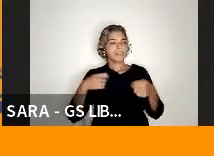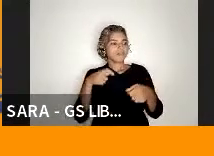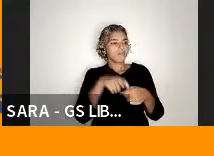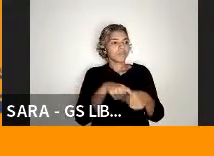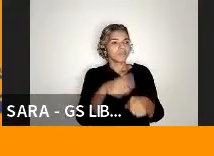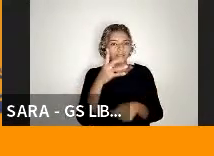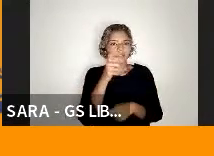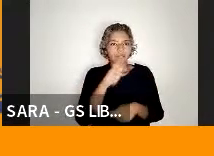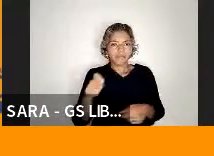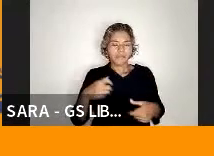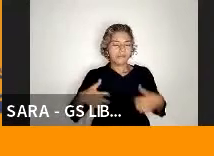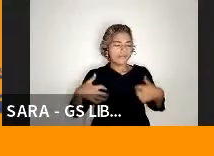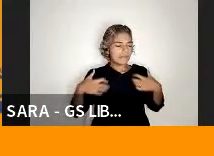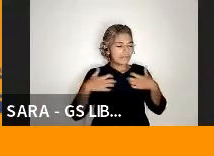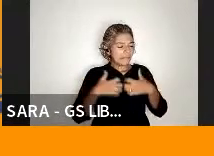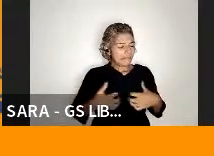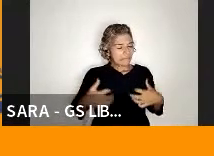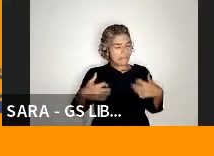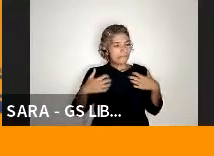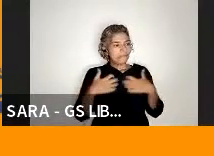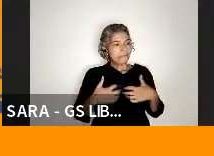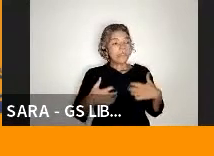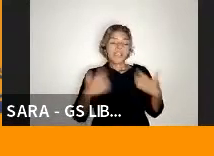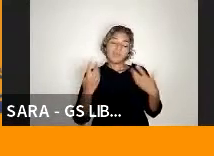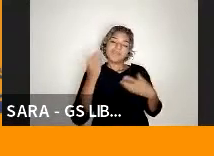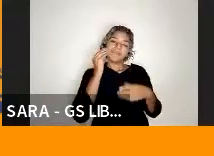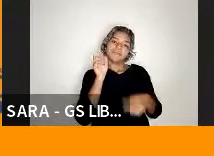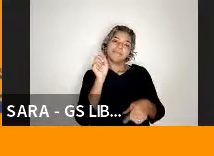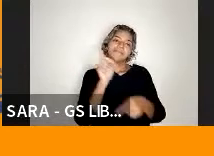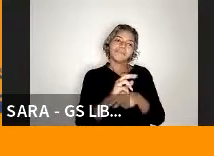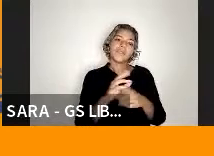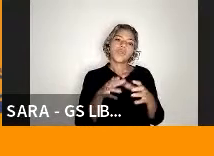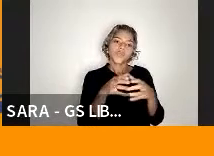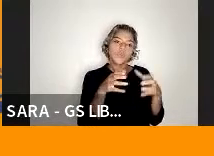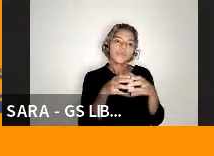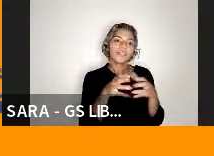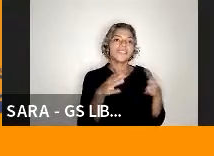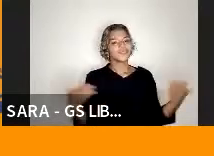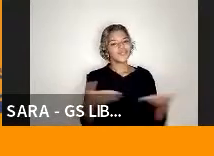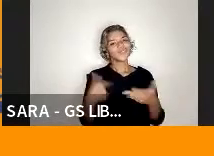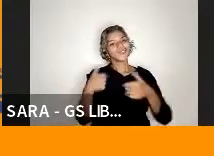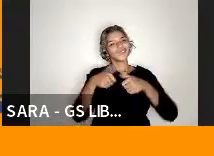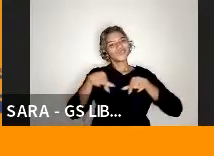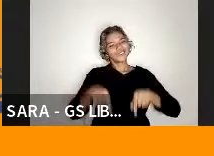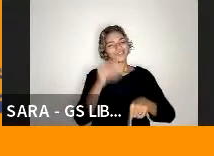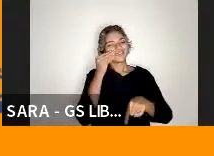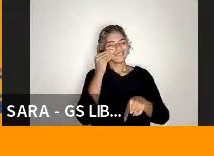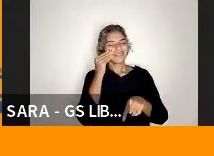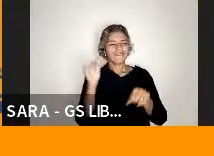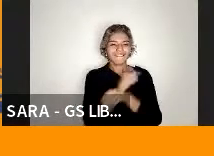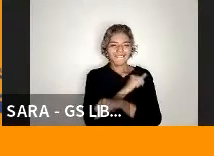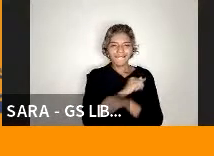isso me inquietou e me fez me aproximar do comitê, e hoje eu estou aqui tentando buscar caminhos para a gente fortalecer as nossas